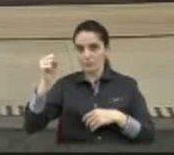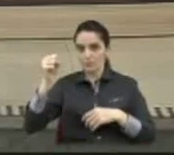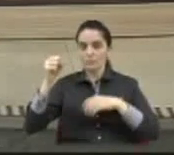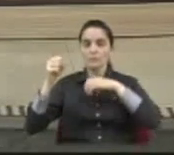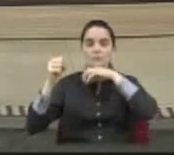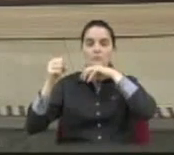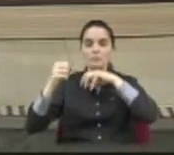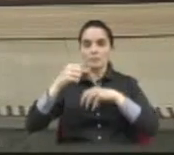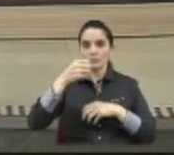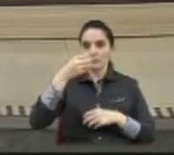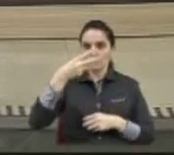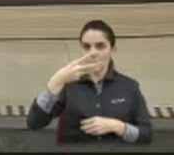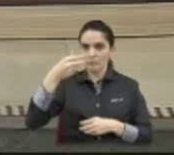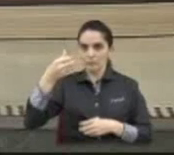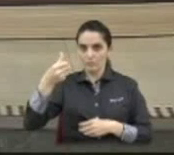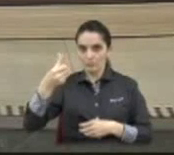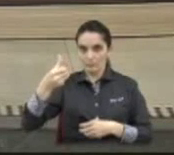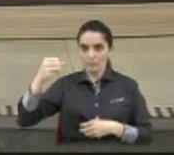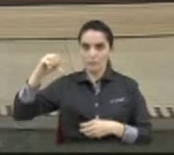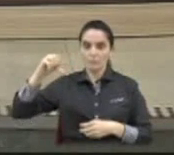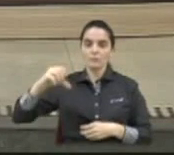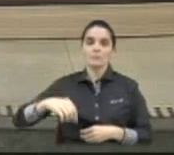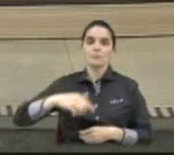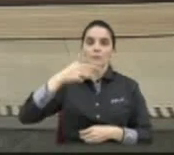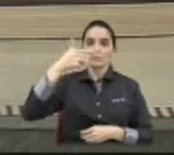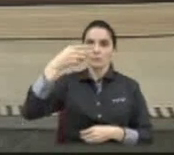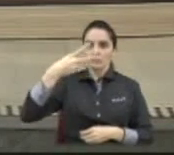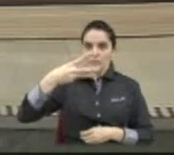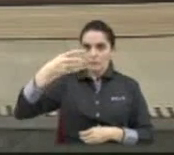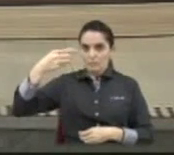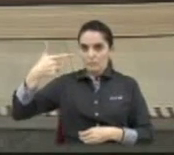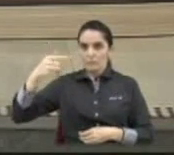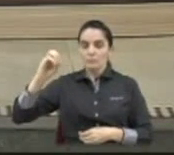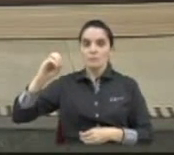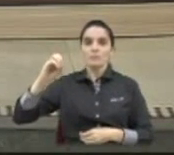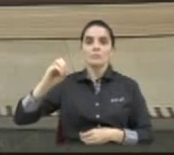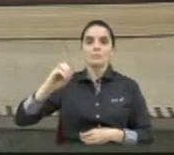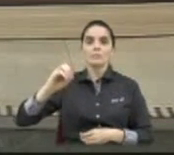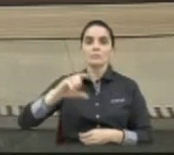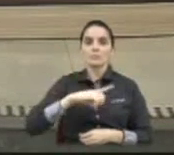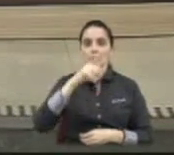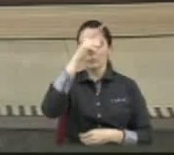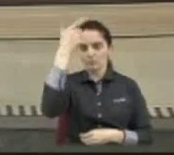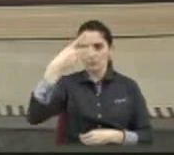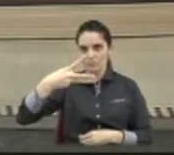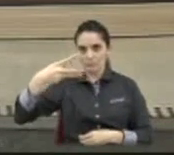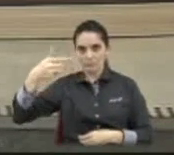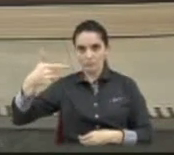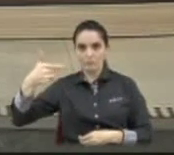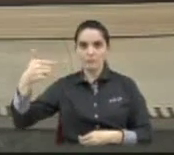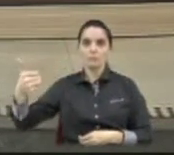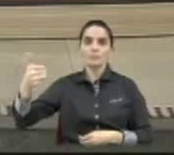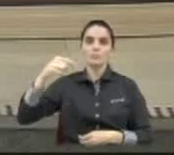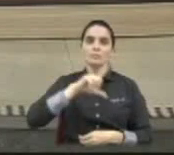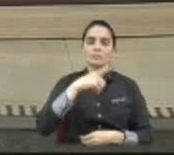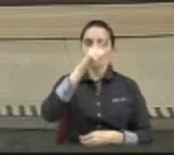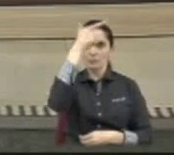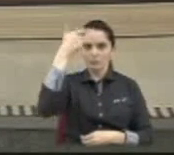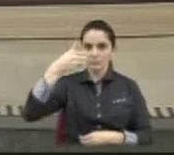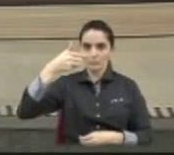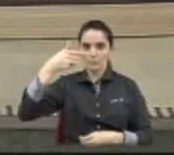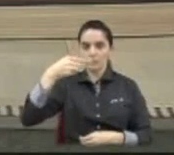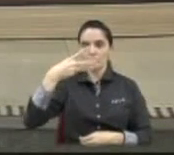André Henrique, 320, Luizinho da Casaquil, 321, Luizinho da Casaquil, 322, Luizinho da